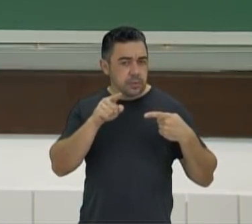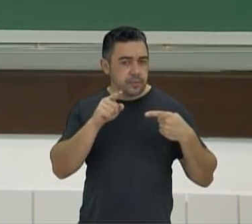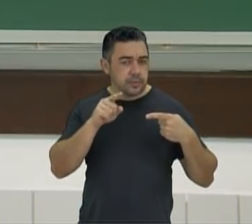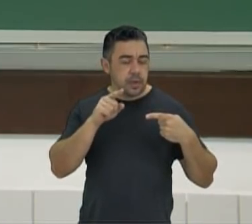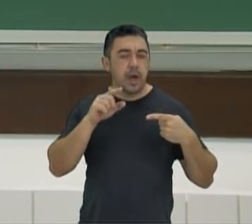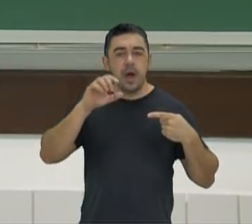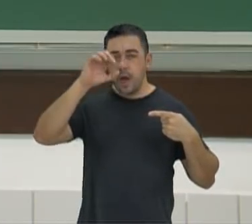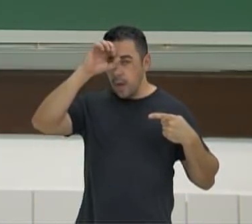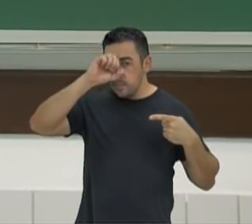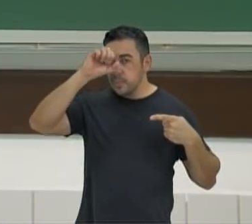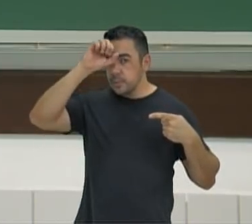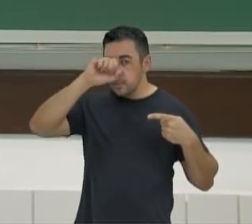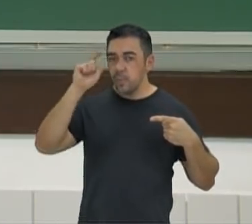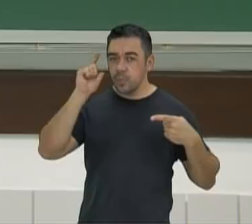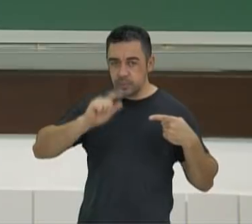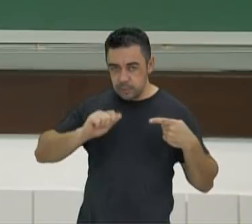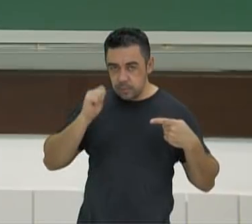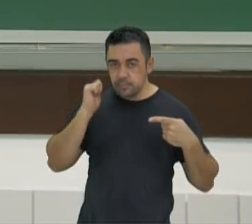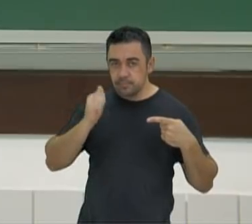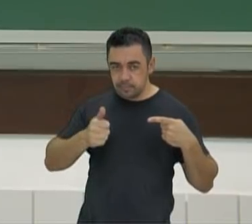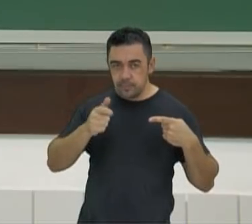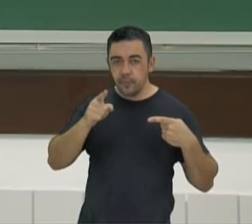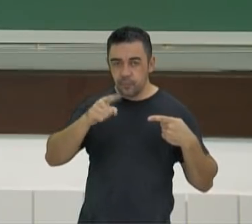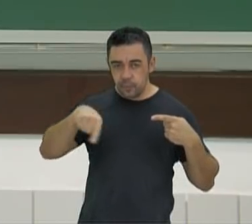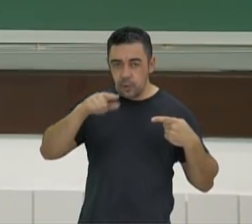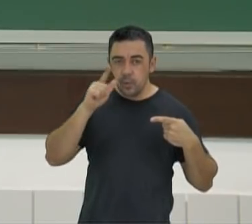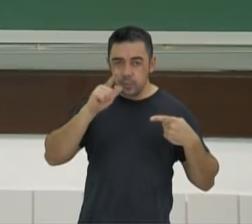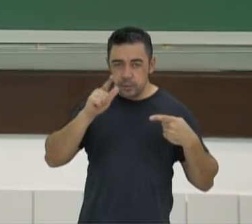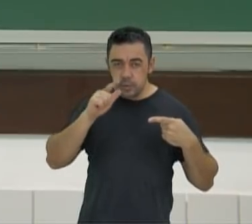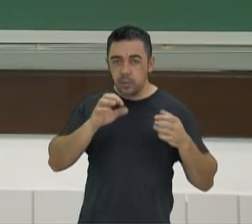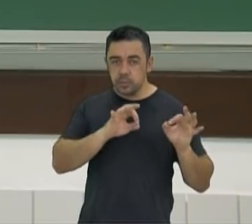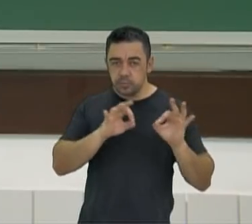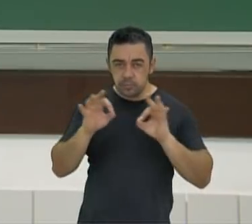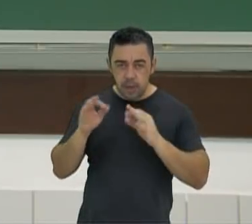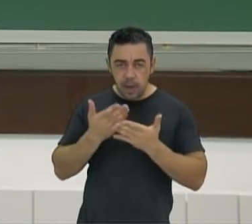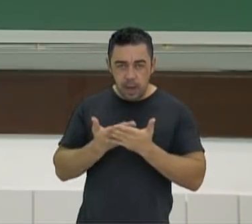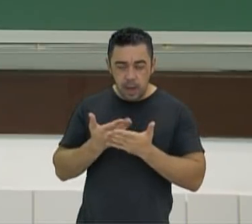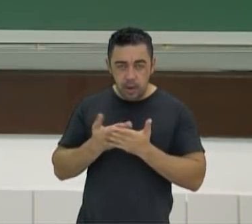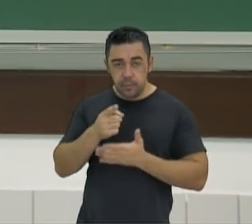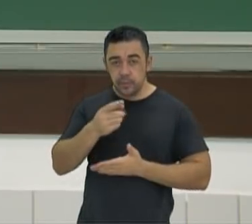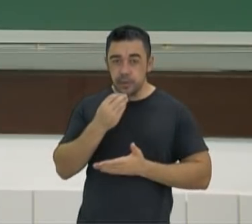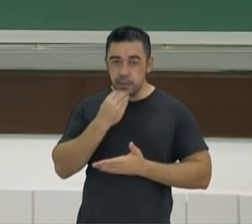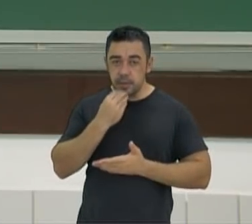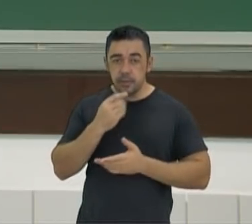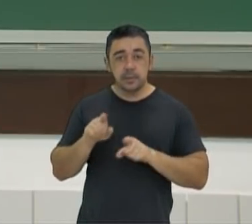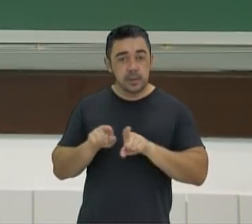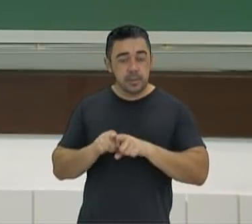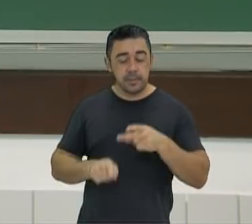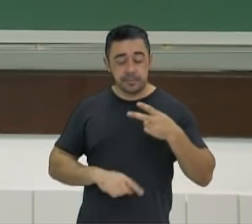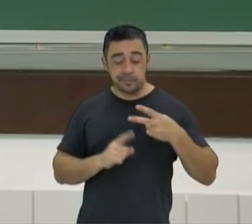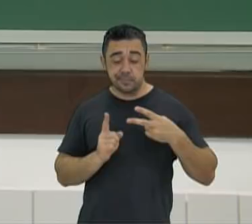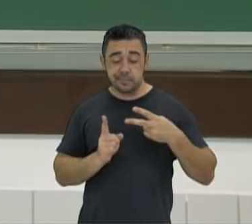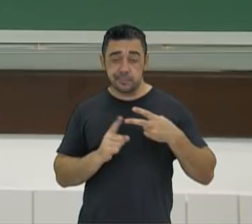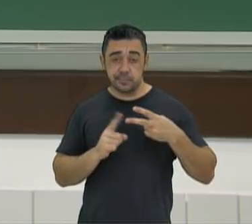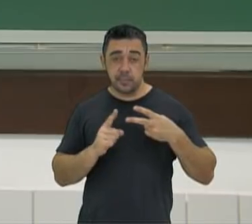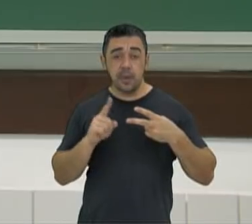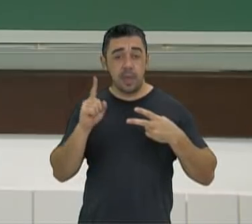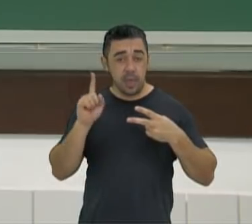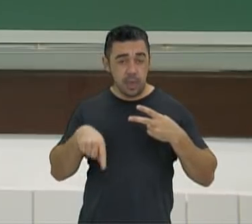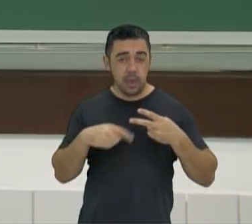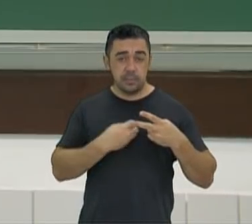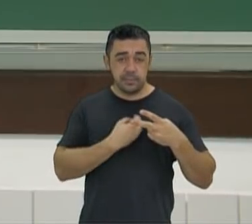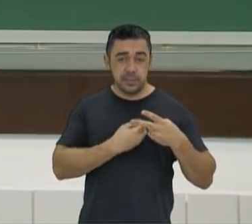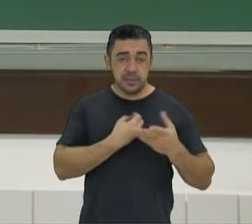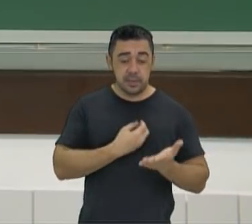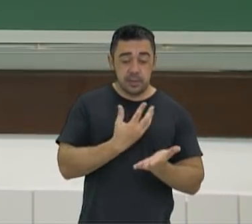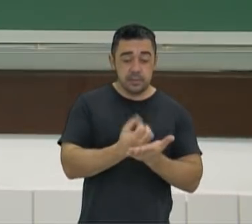seu aprendizado está legal, se você está conseguindo acompanhar as aulas. Você também testa isso e também serve para registro da sua frequência,